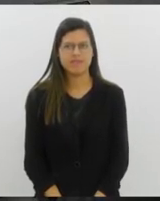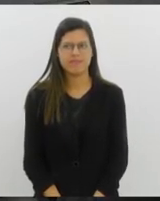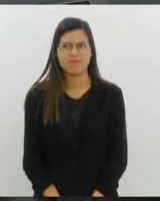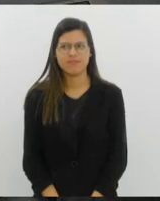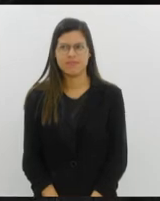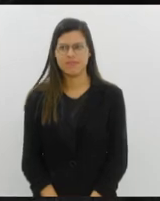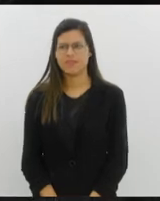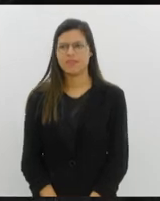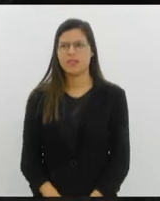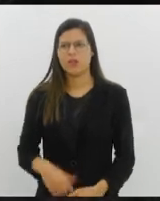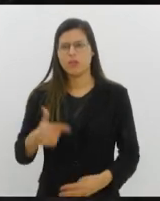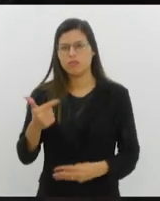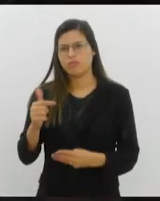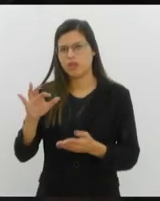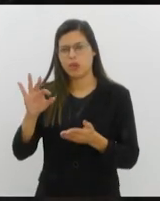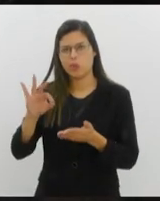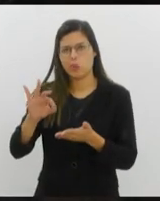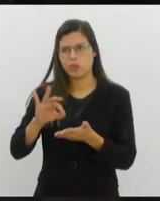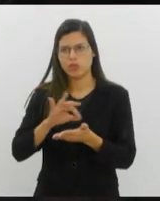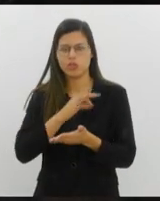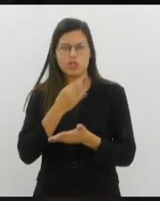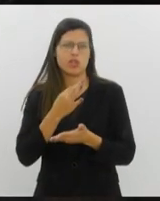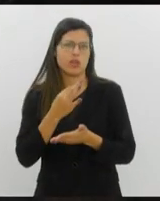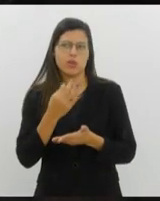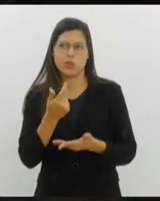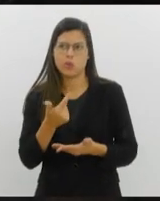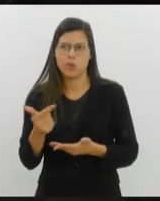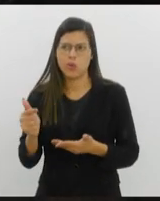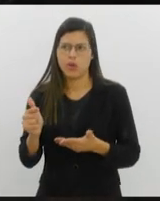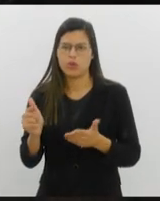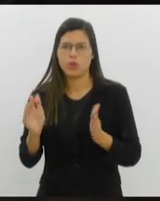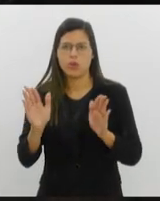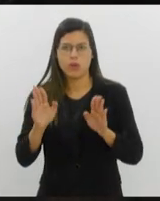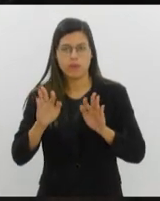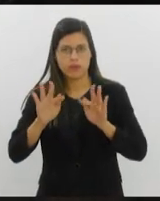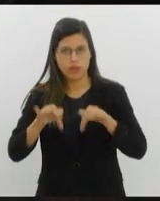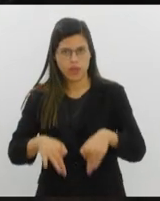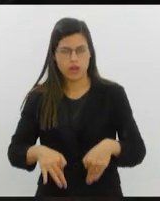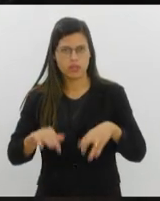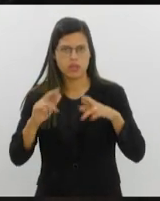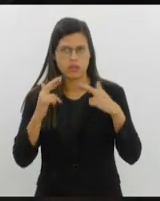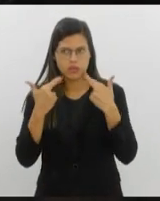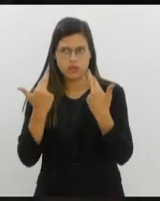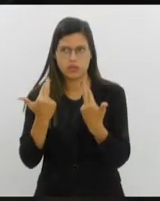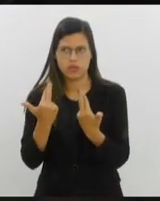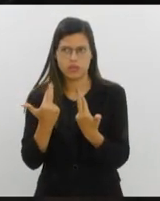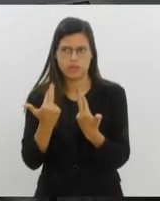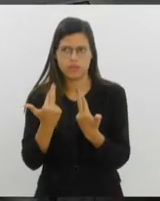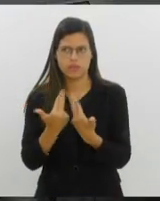Não havendo mais nenhum orador inscrito, declaro encerrado o expediente final.